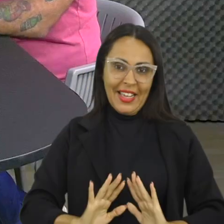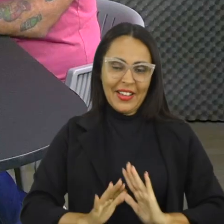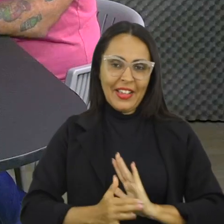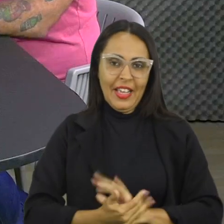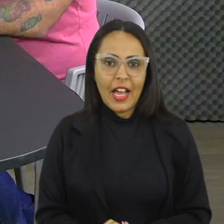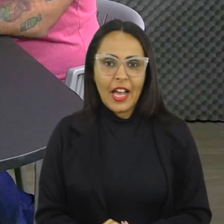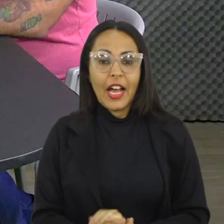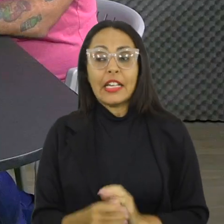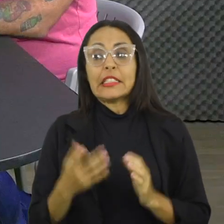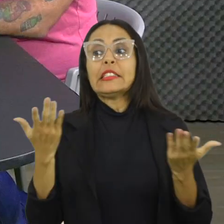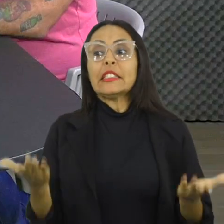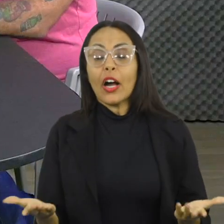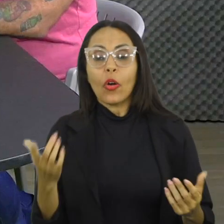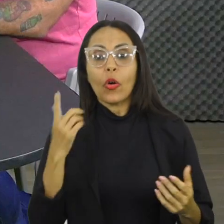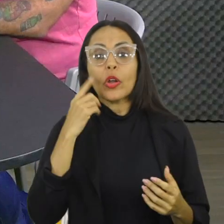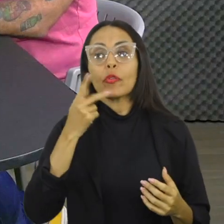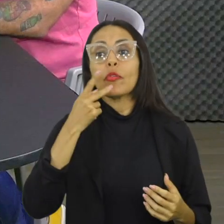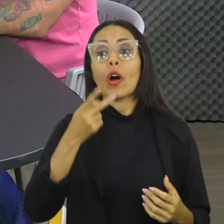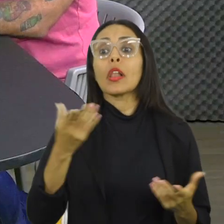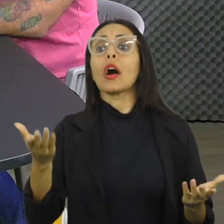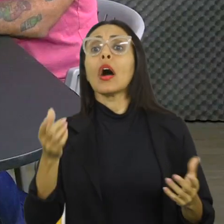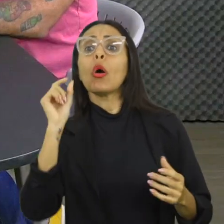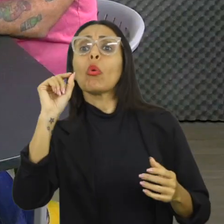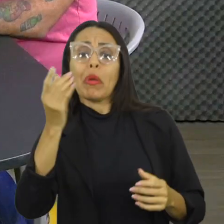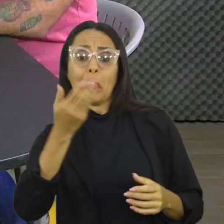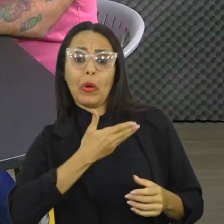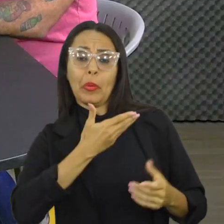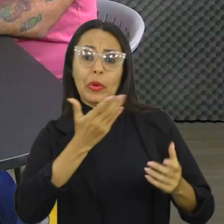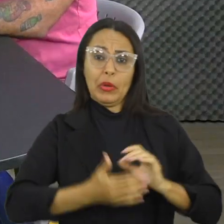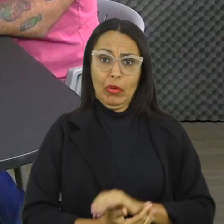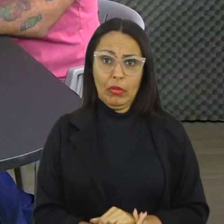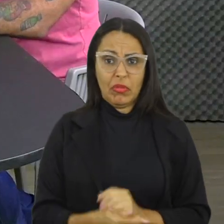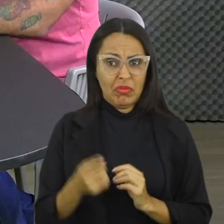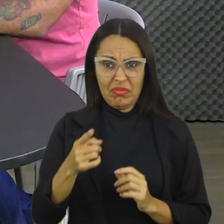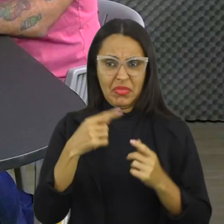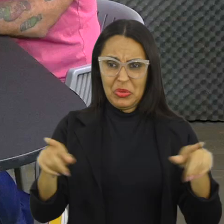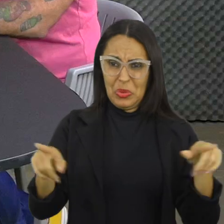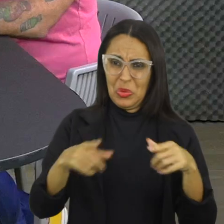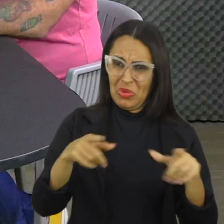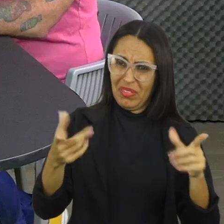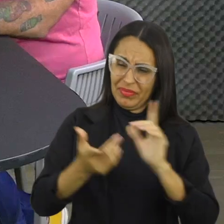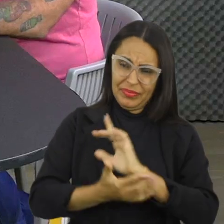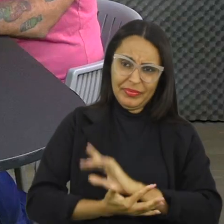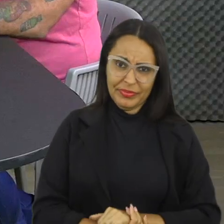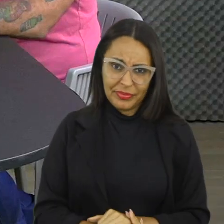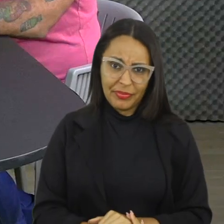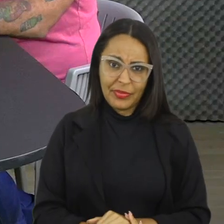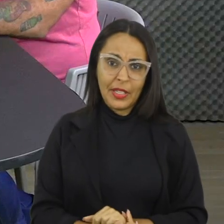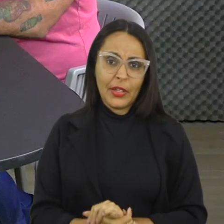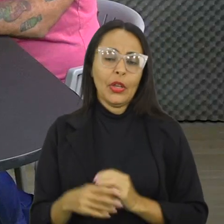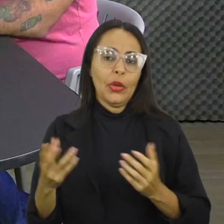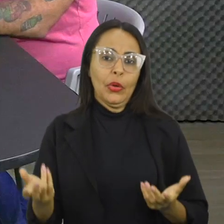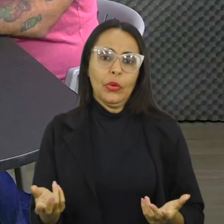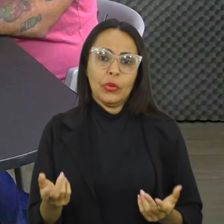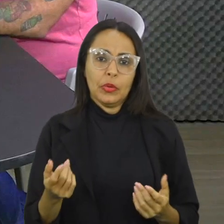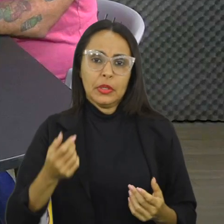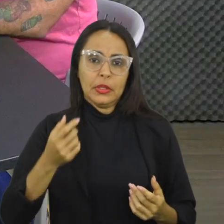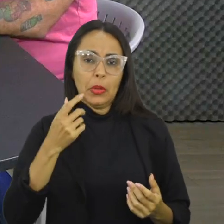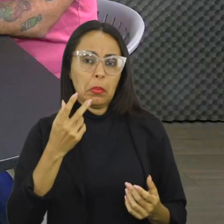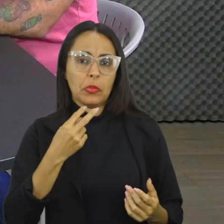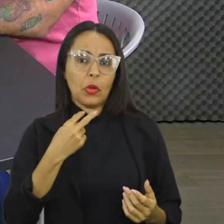agora, o que é que eu vou dizer para os meus amigos? A Daça vai ser música. Que eu não vou poder contar